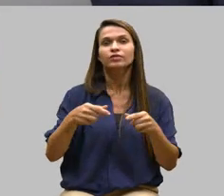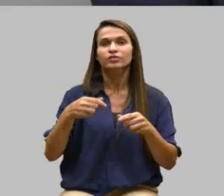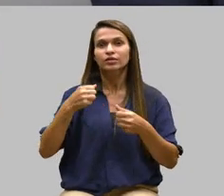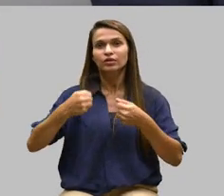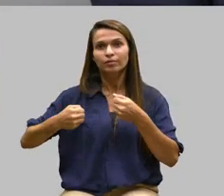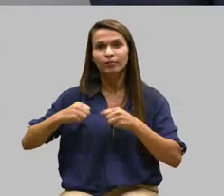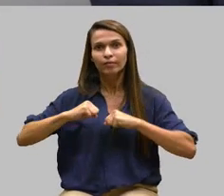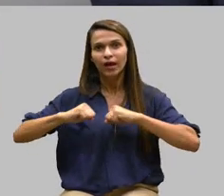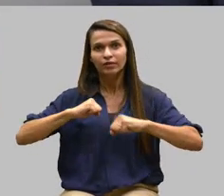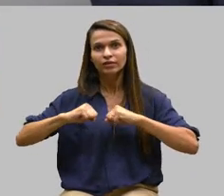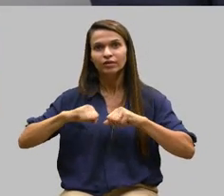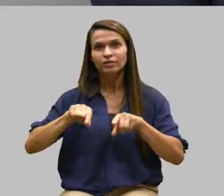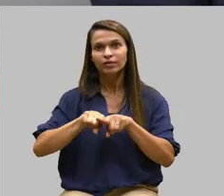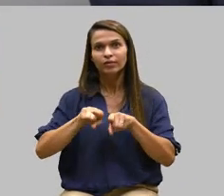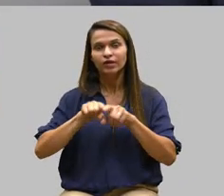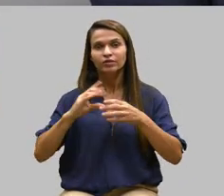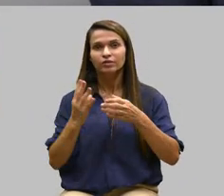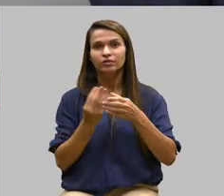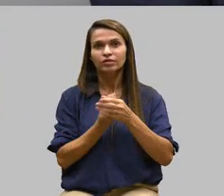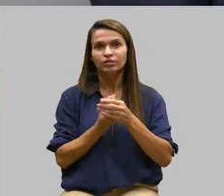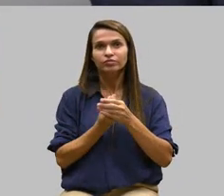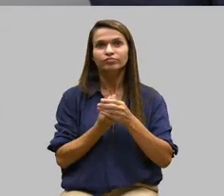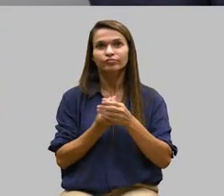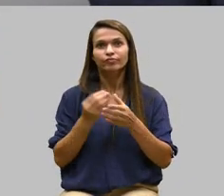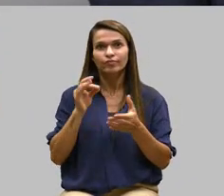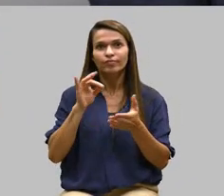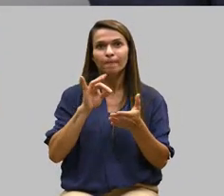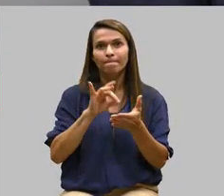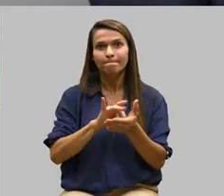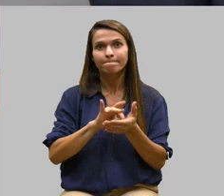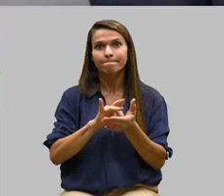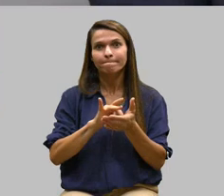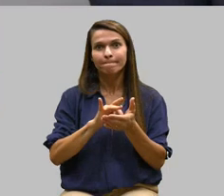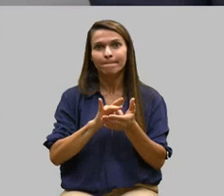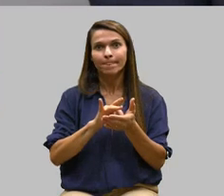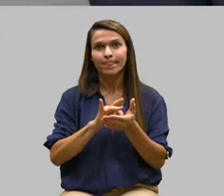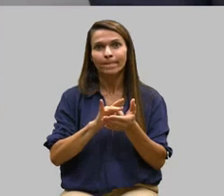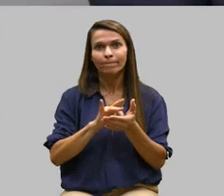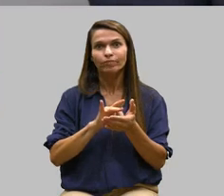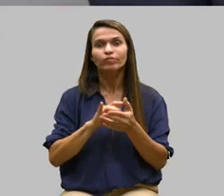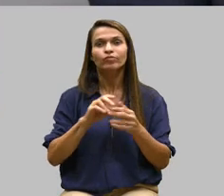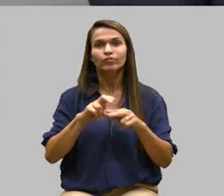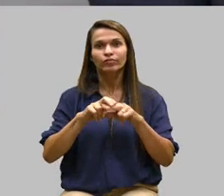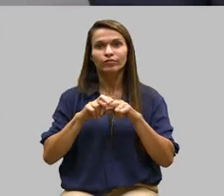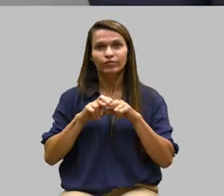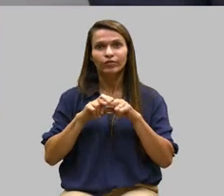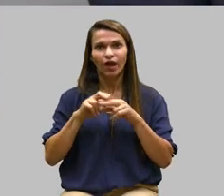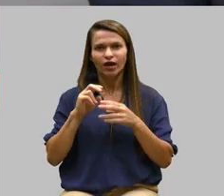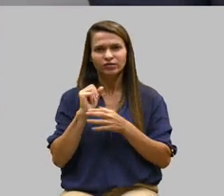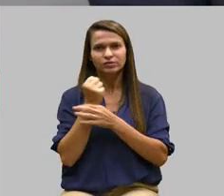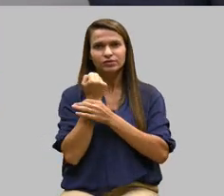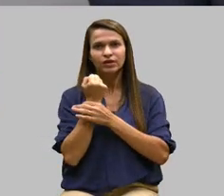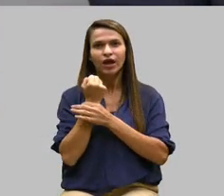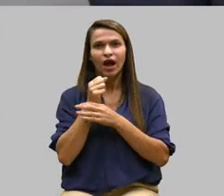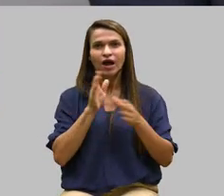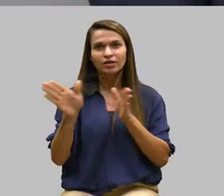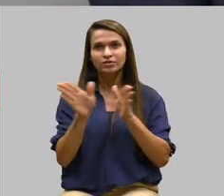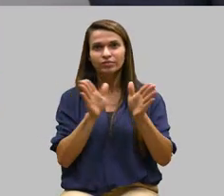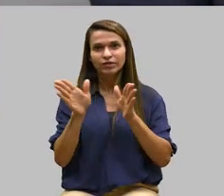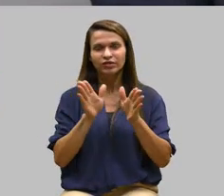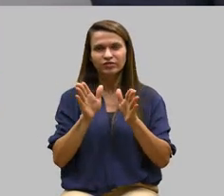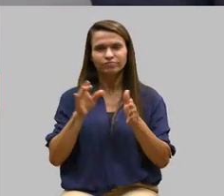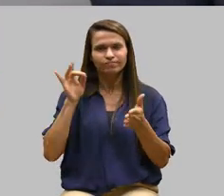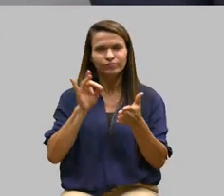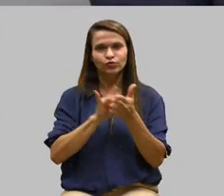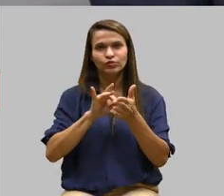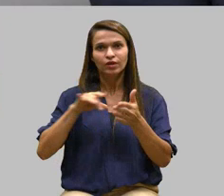existência inclusão e efetividade da inserção do deficiente isso porque assegurar acessibilidade plena no ambiente de trabalho